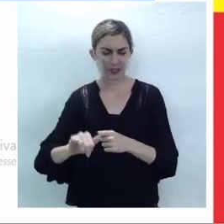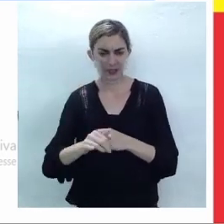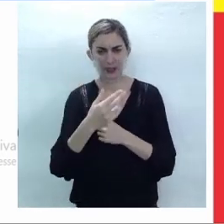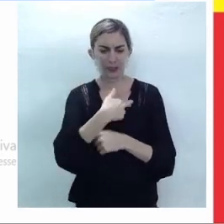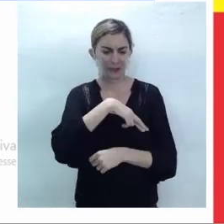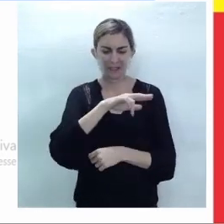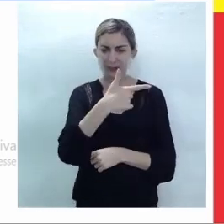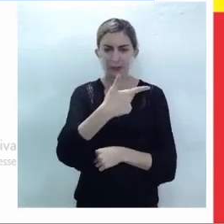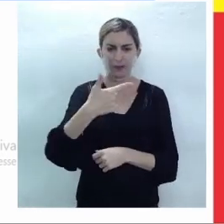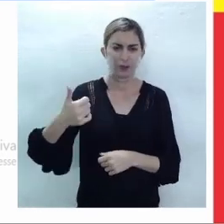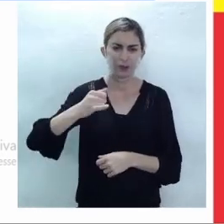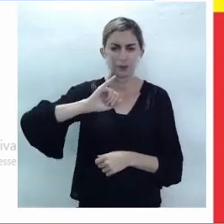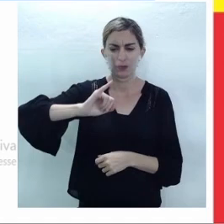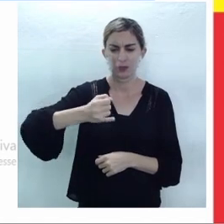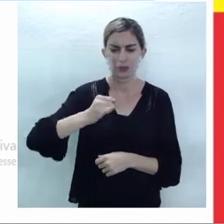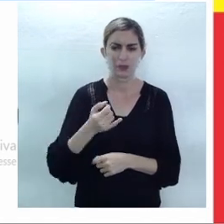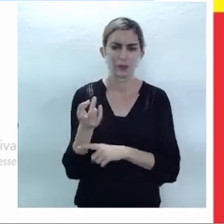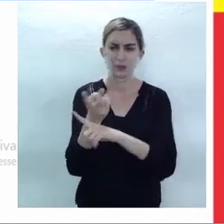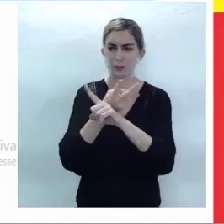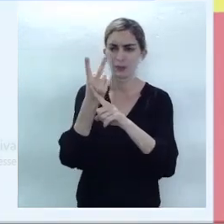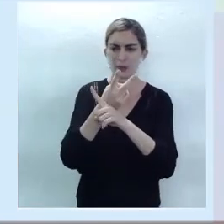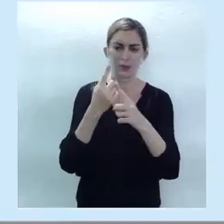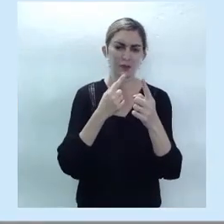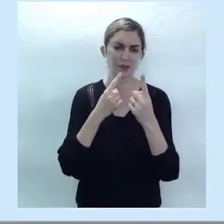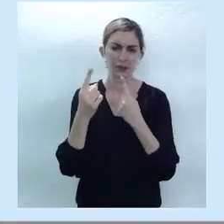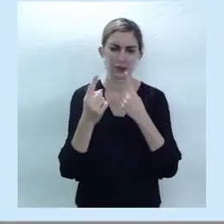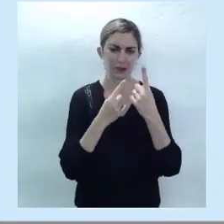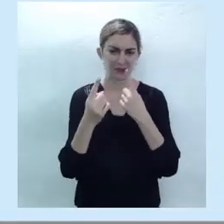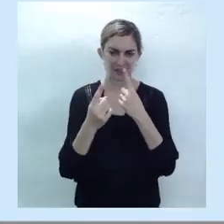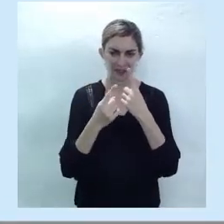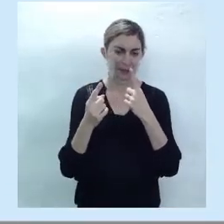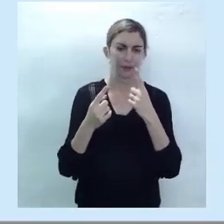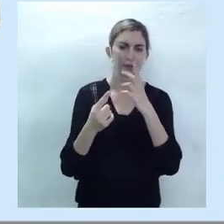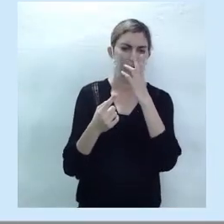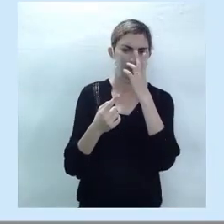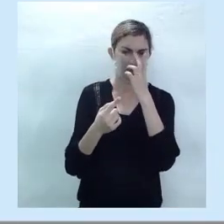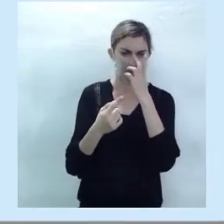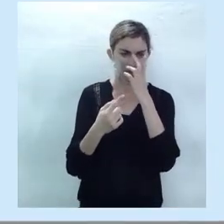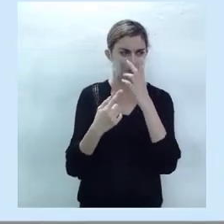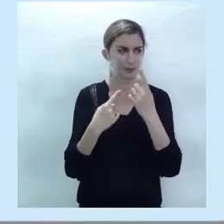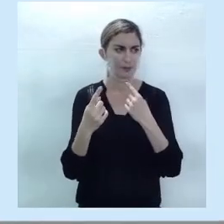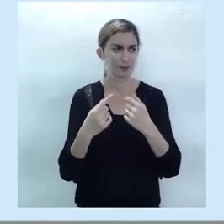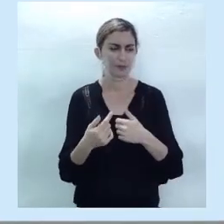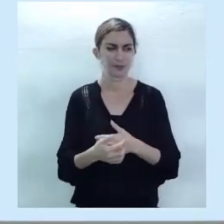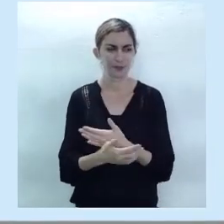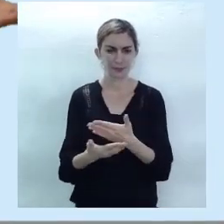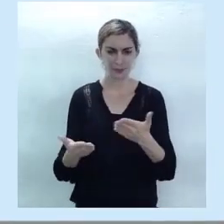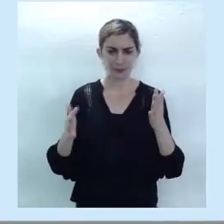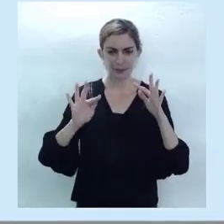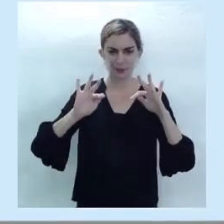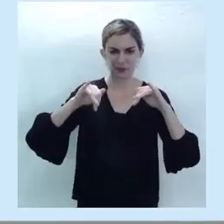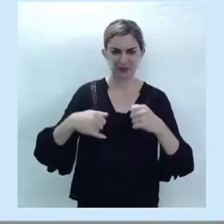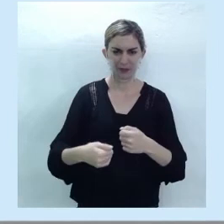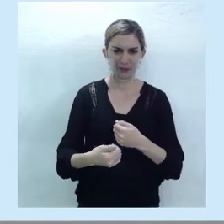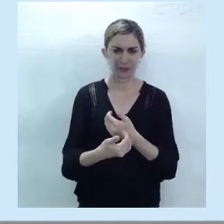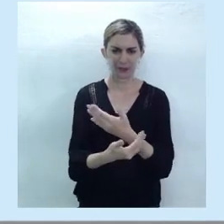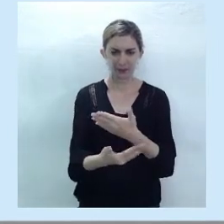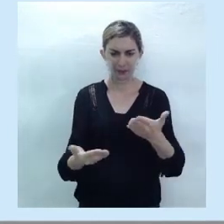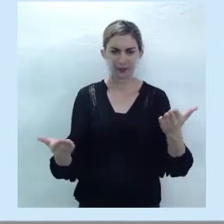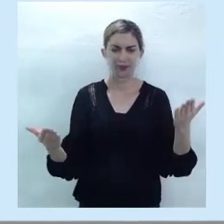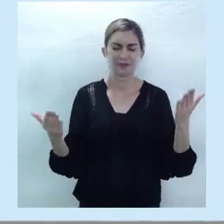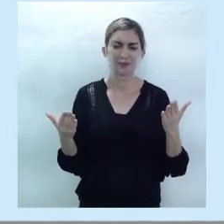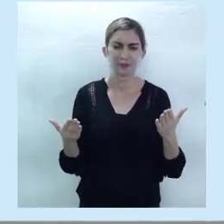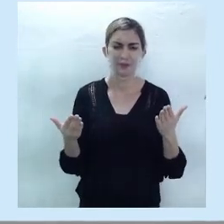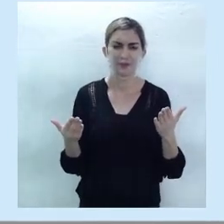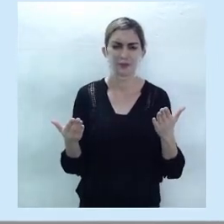é o 21 de janeiro. Buscar esse diálogo, busque o diálogo, certo? E para finalizar aqui,